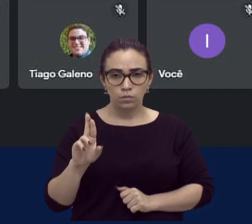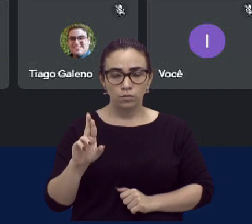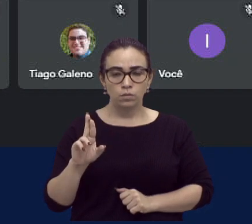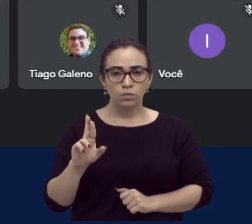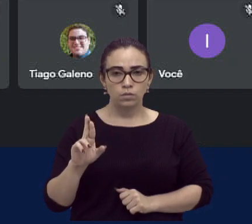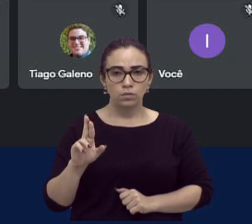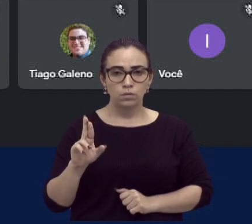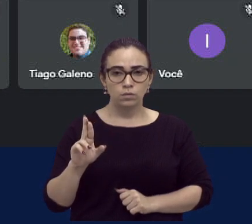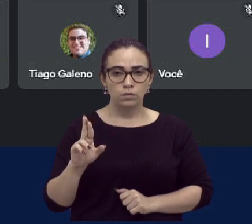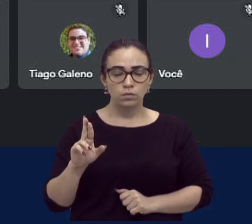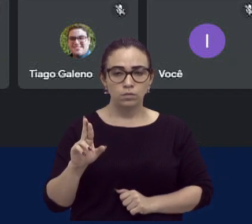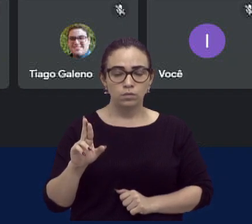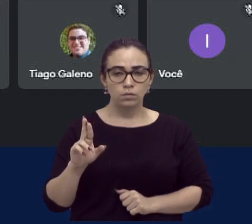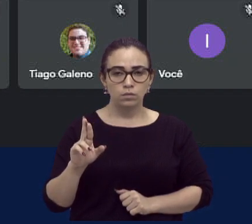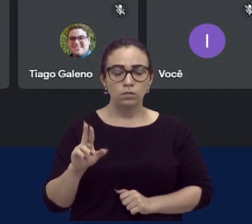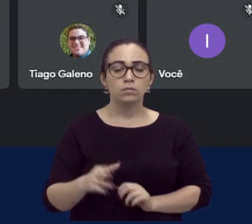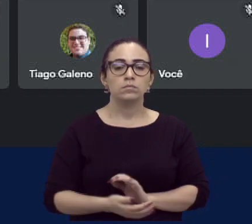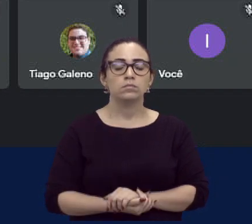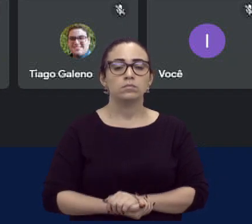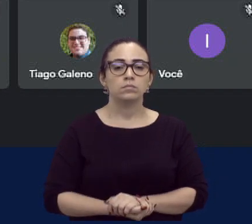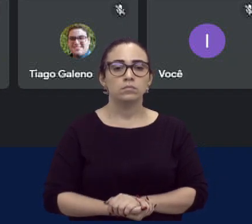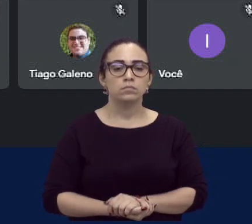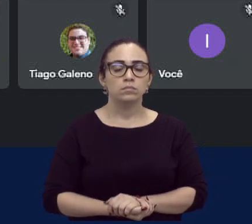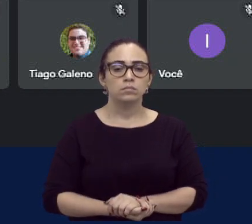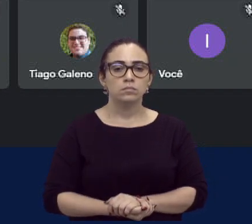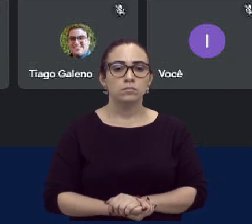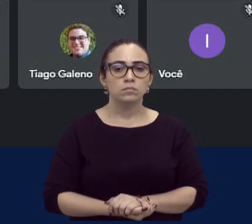Vitor, e a gente